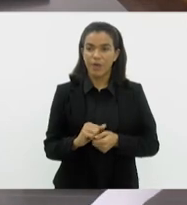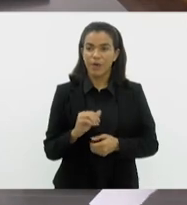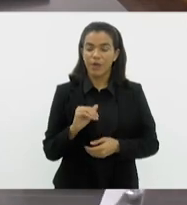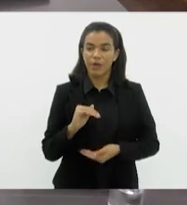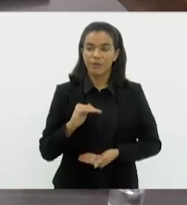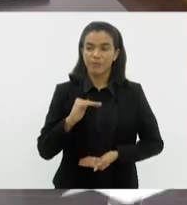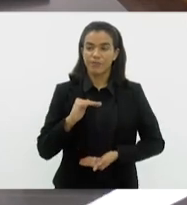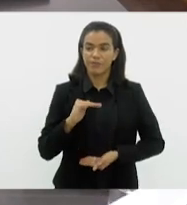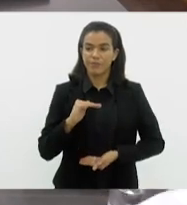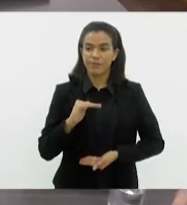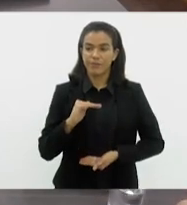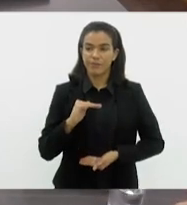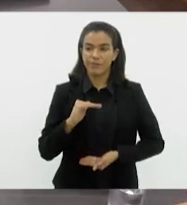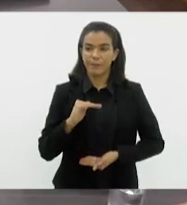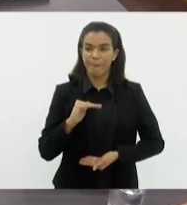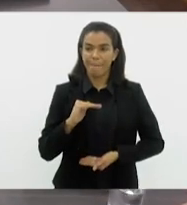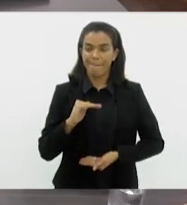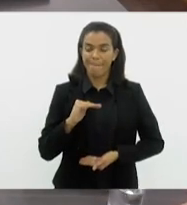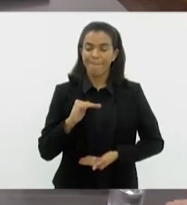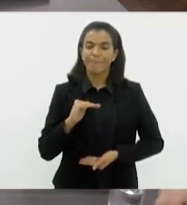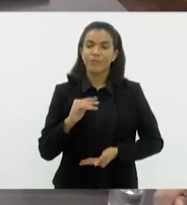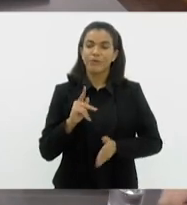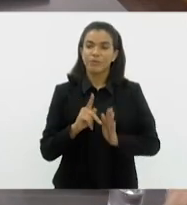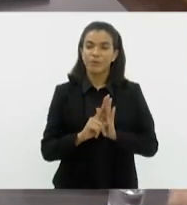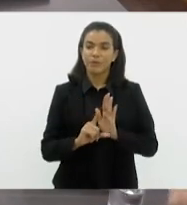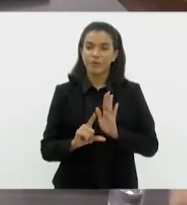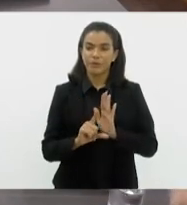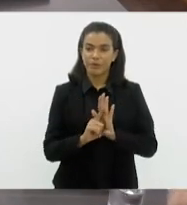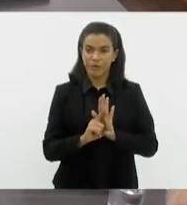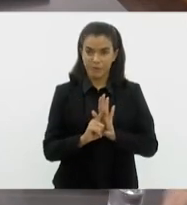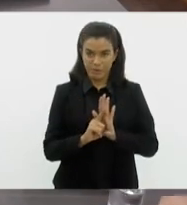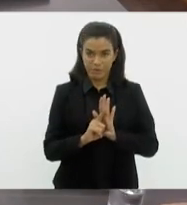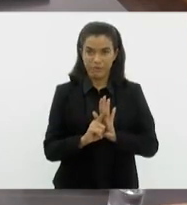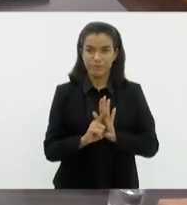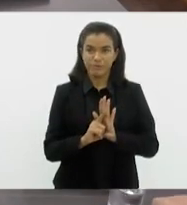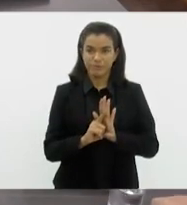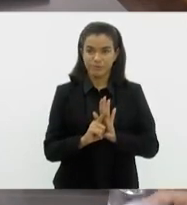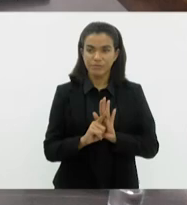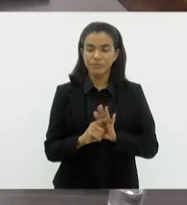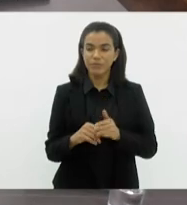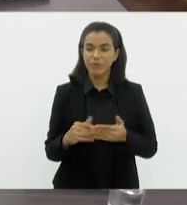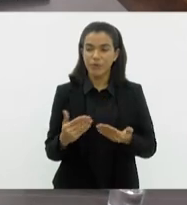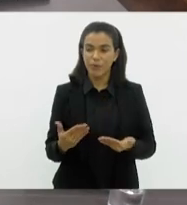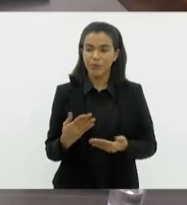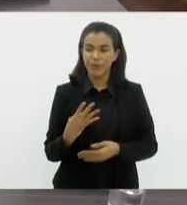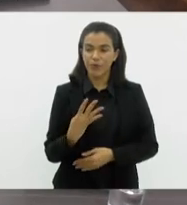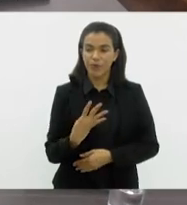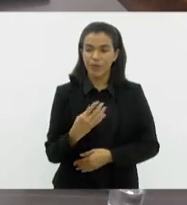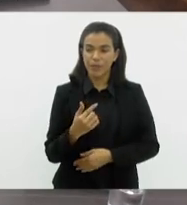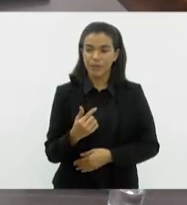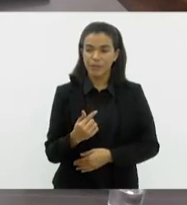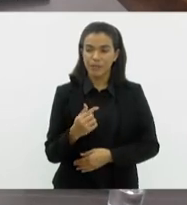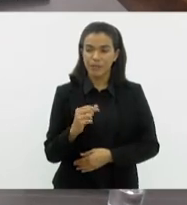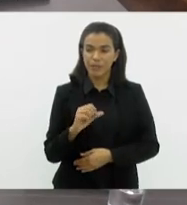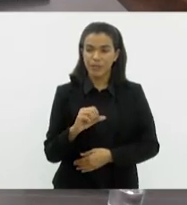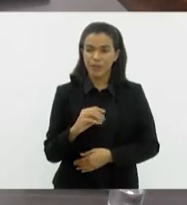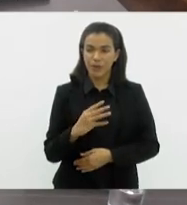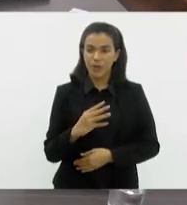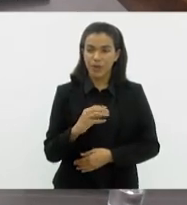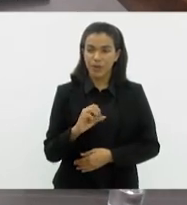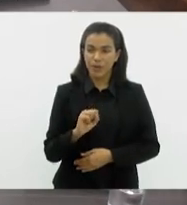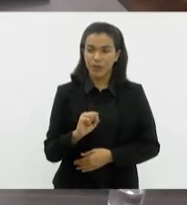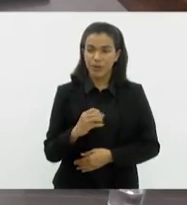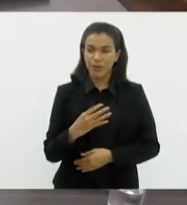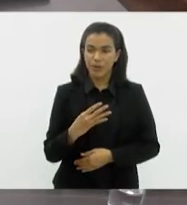bloco retirados, os projetos que a gente votou anteriormente, quais sejam 47, 48, 49,